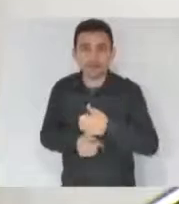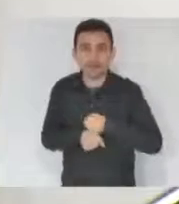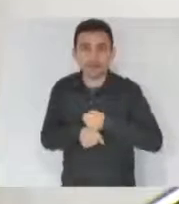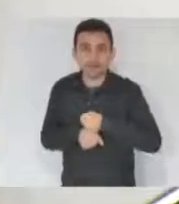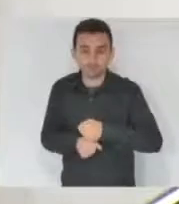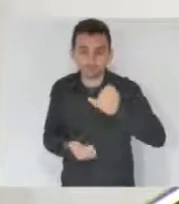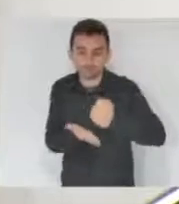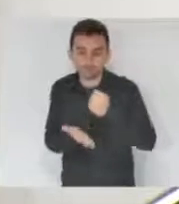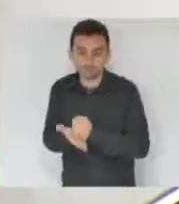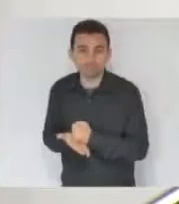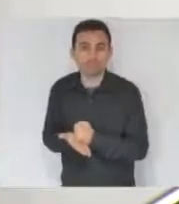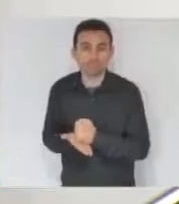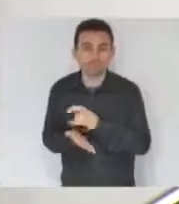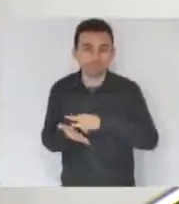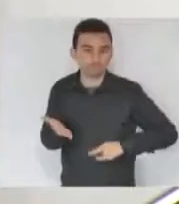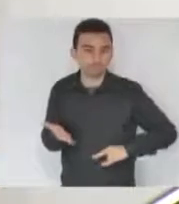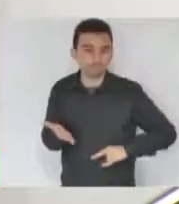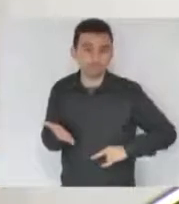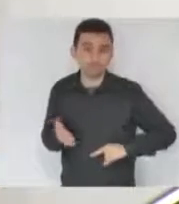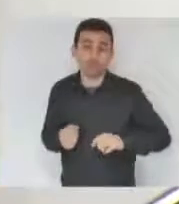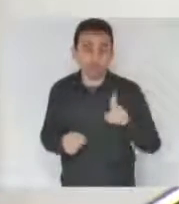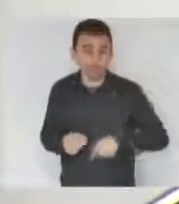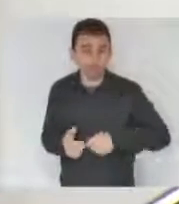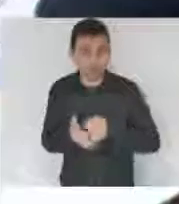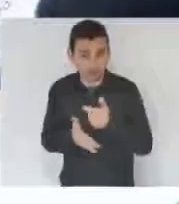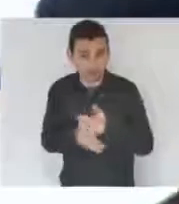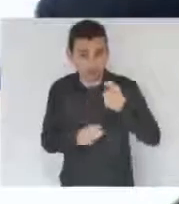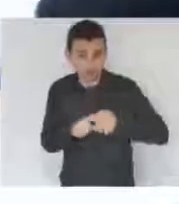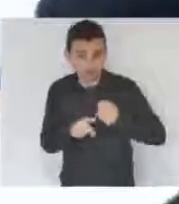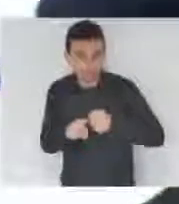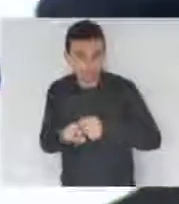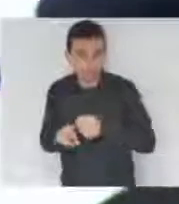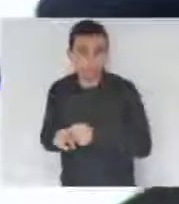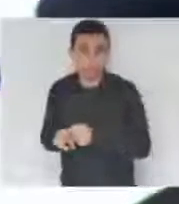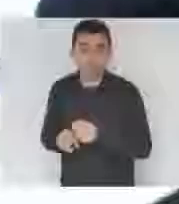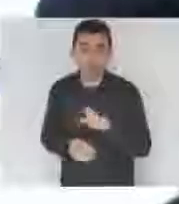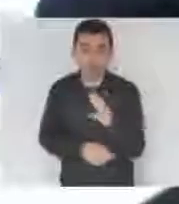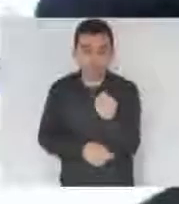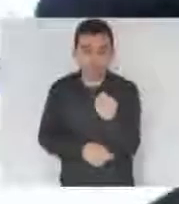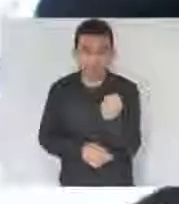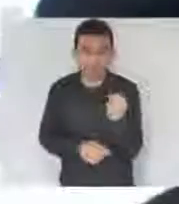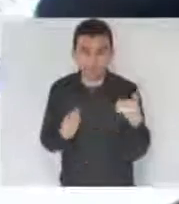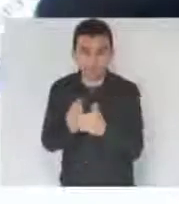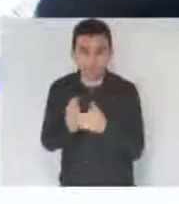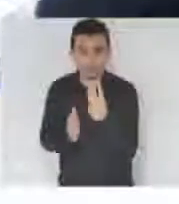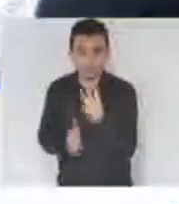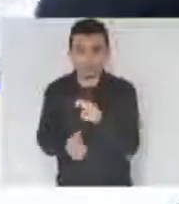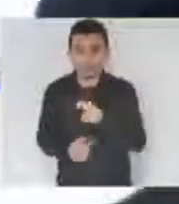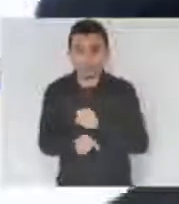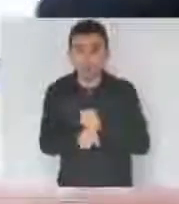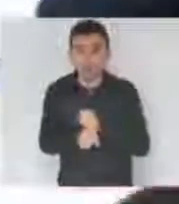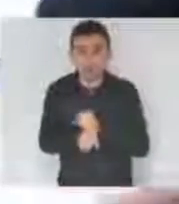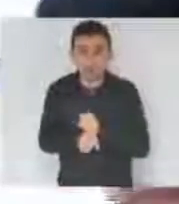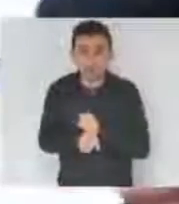contratos, que implicarão pagamentos mensais por períodos que vão de 8 a 35 anos.